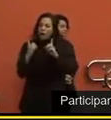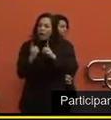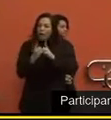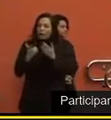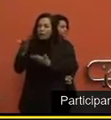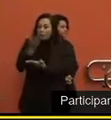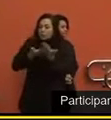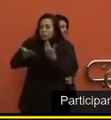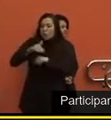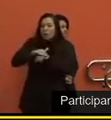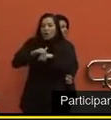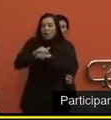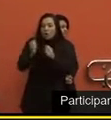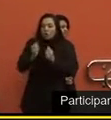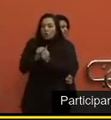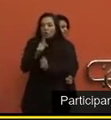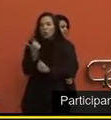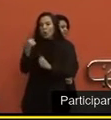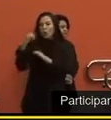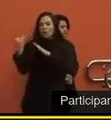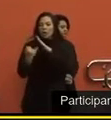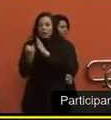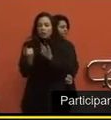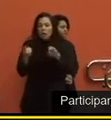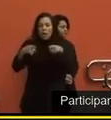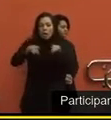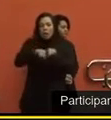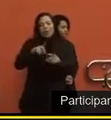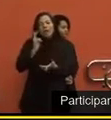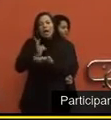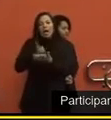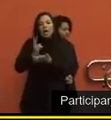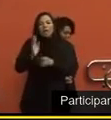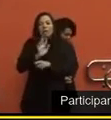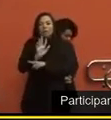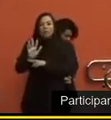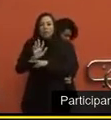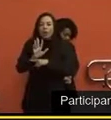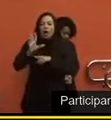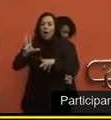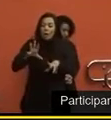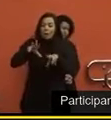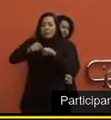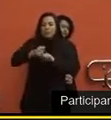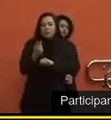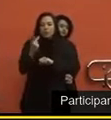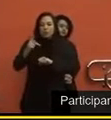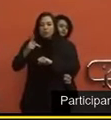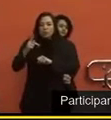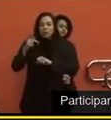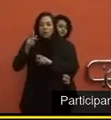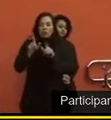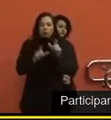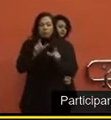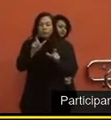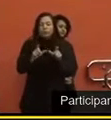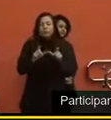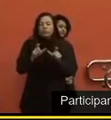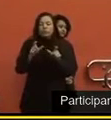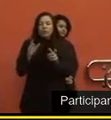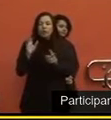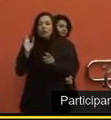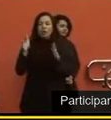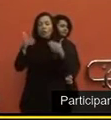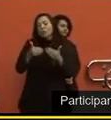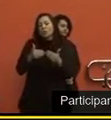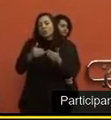dialoga e trabalha em conjunto com outras instituições, está sempre promovendo a capacitação do seu pessoal, visando a eficiência na defesa da